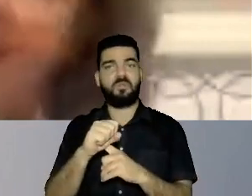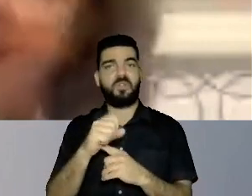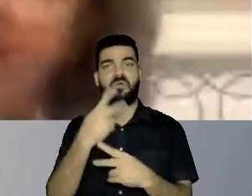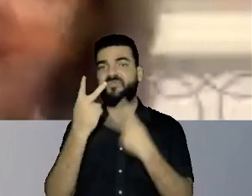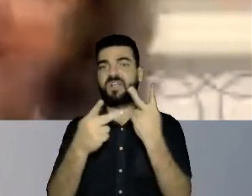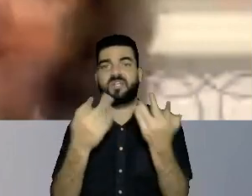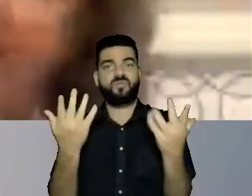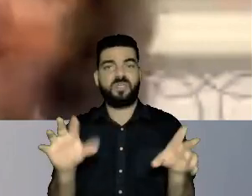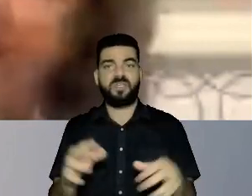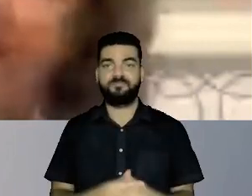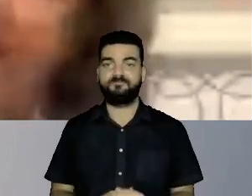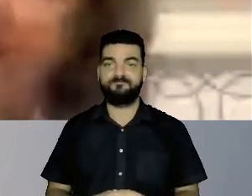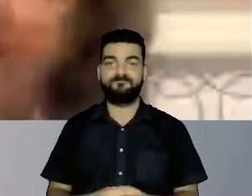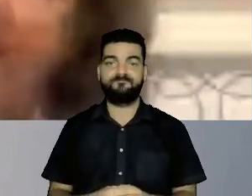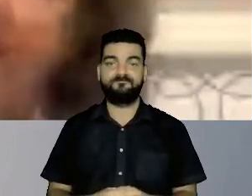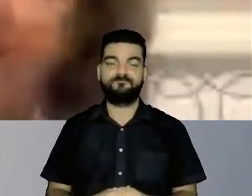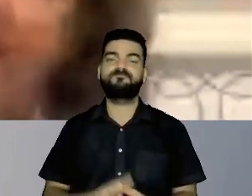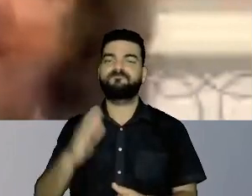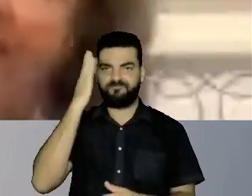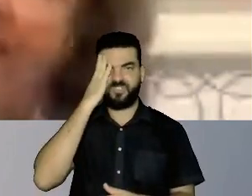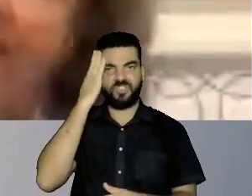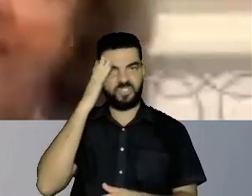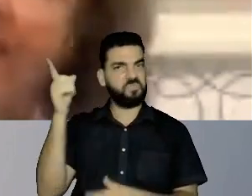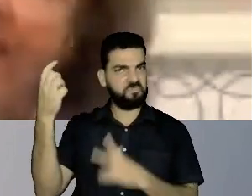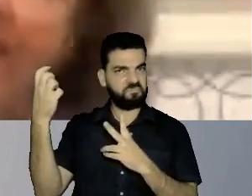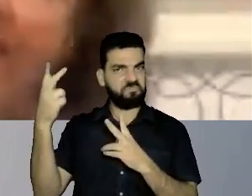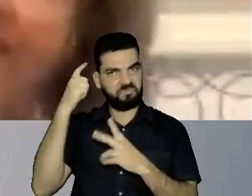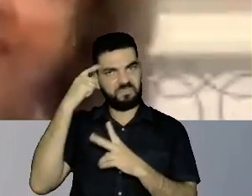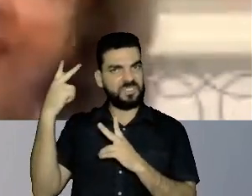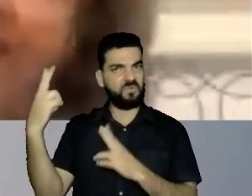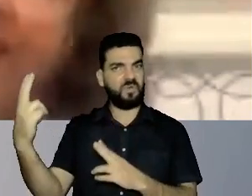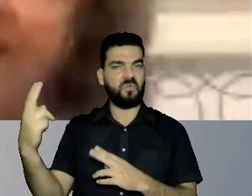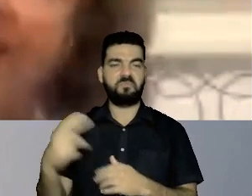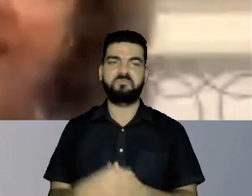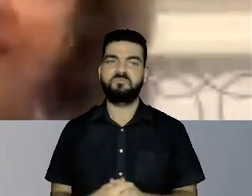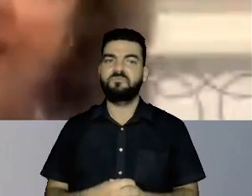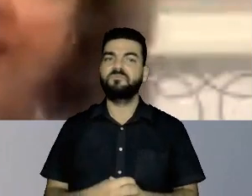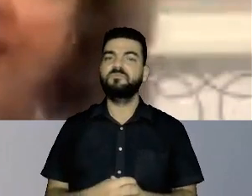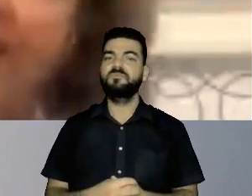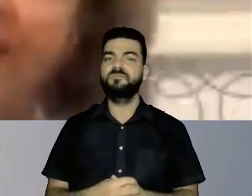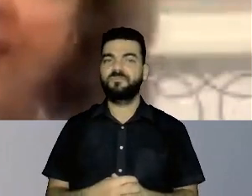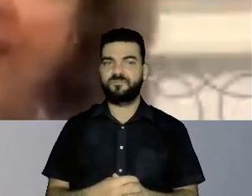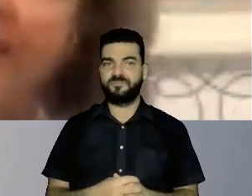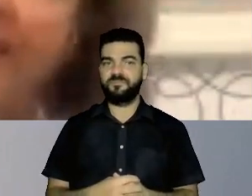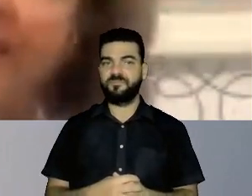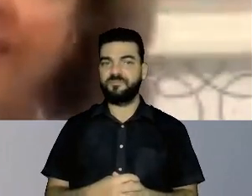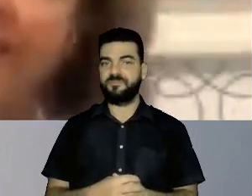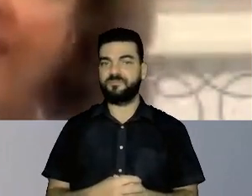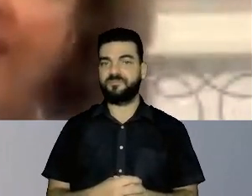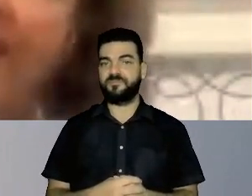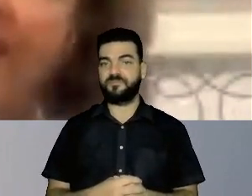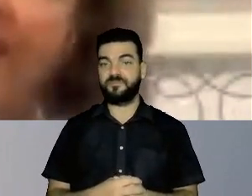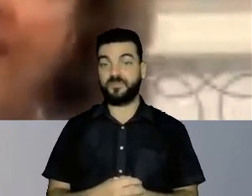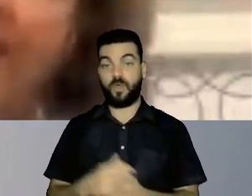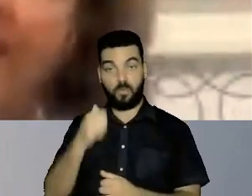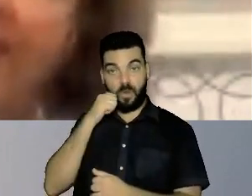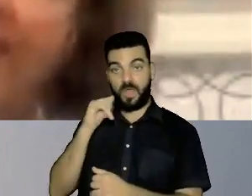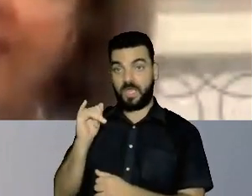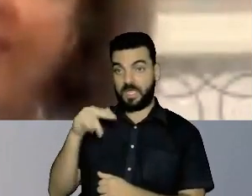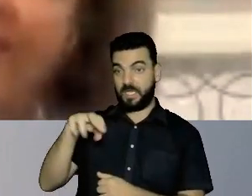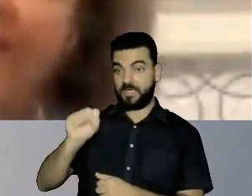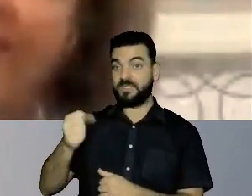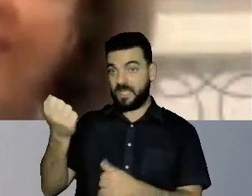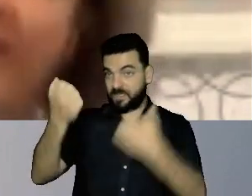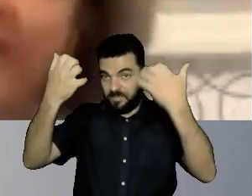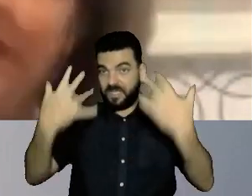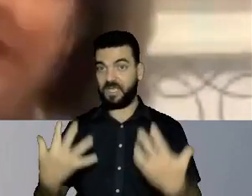vão contribuindo para o seu olhar feminino, para suas demandas, para suas questões, né? Queria só pontuar essa parte